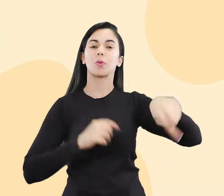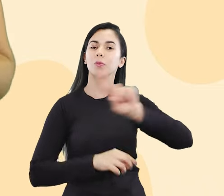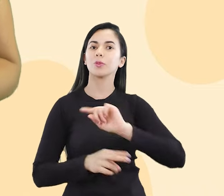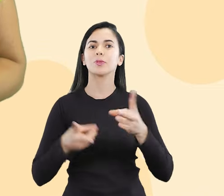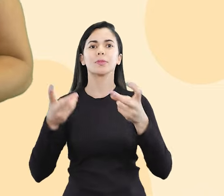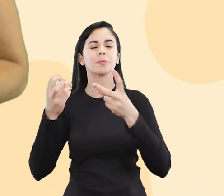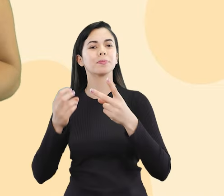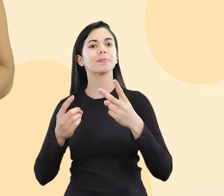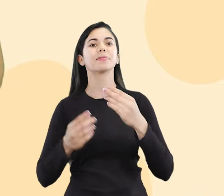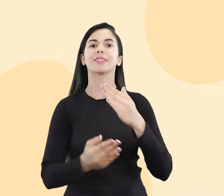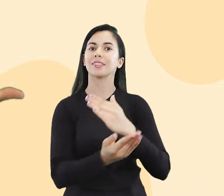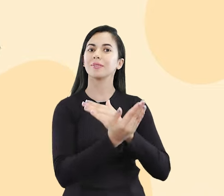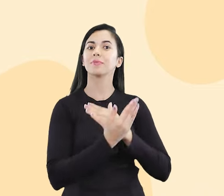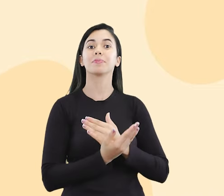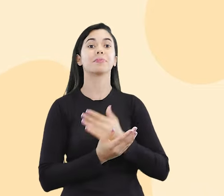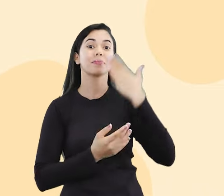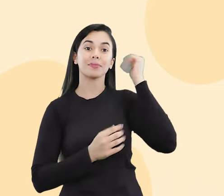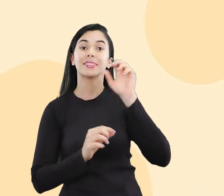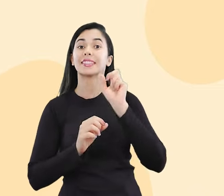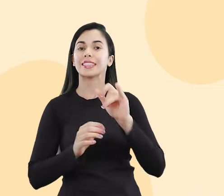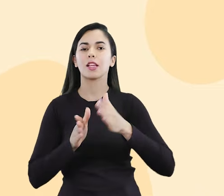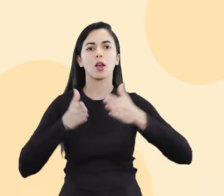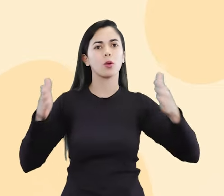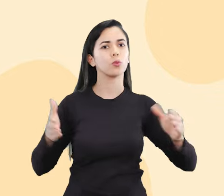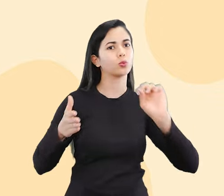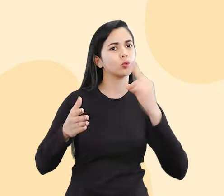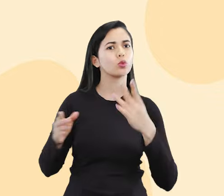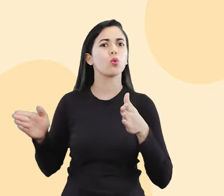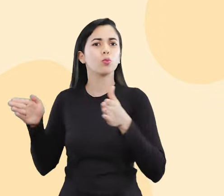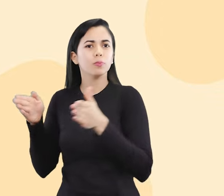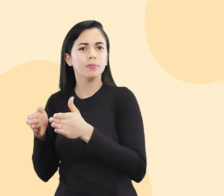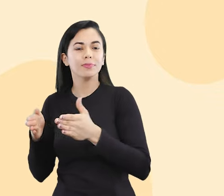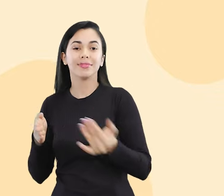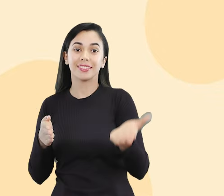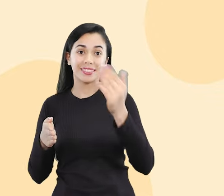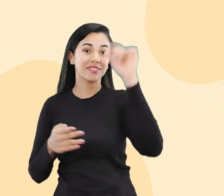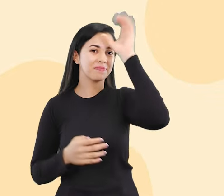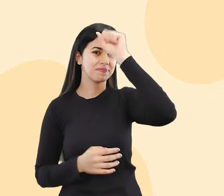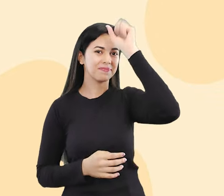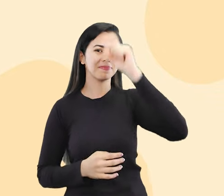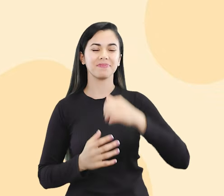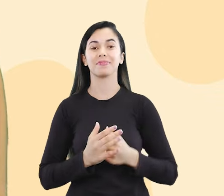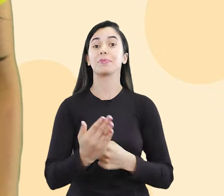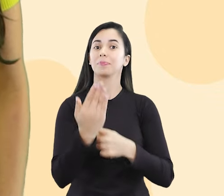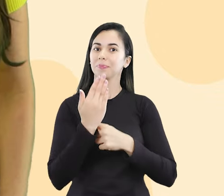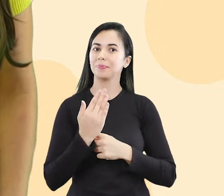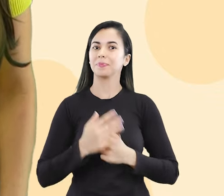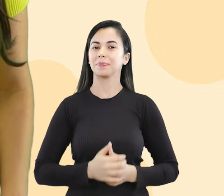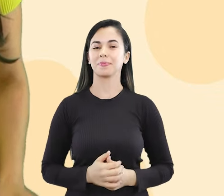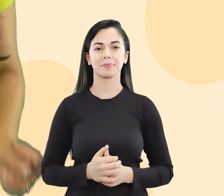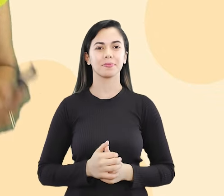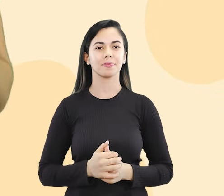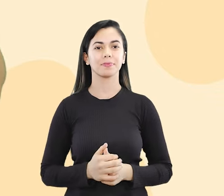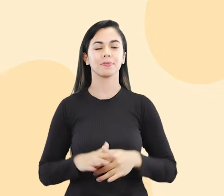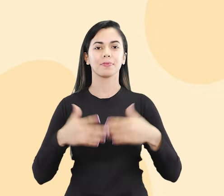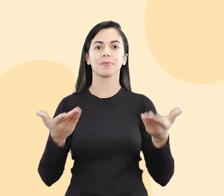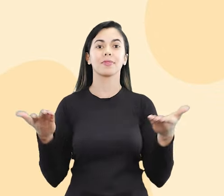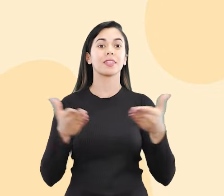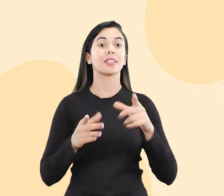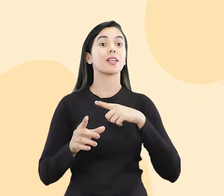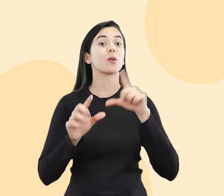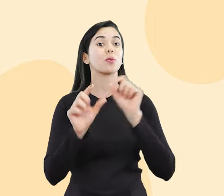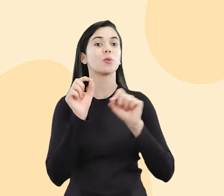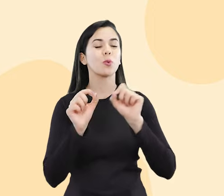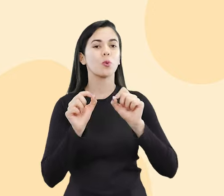para vocês me ajudar a classificar em grande e pequeno. Vamos lá? Me ajude aí. Eu tenho